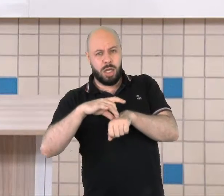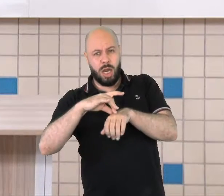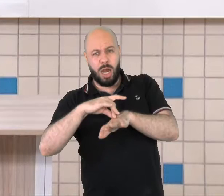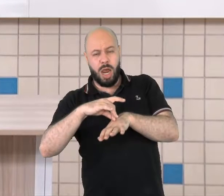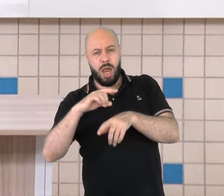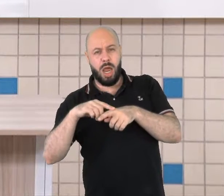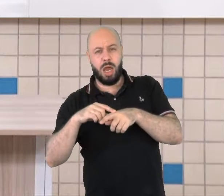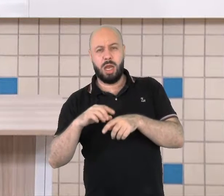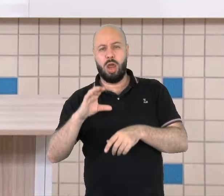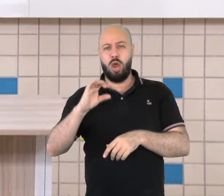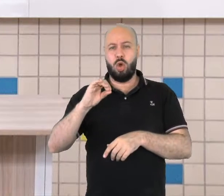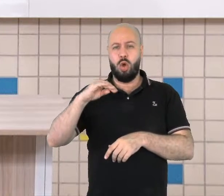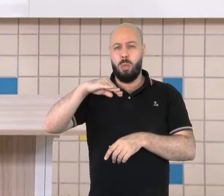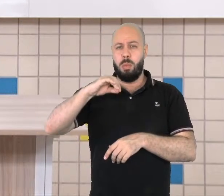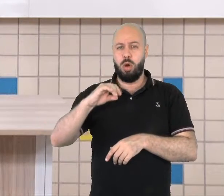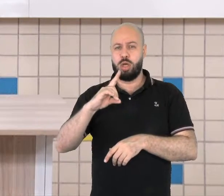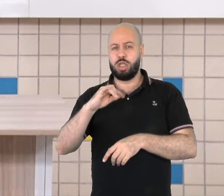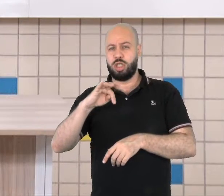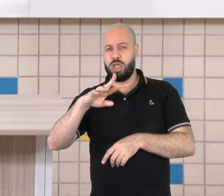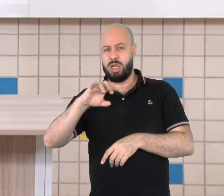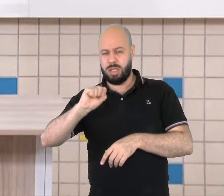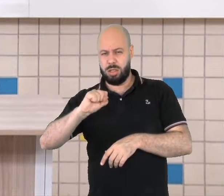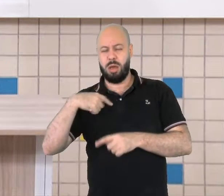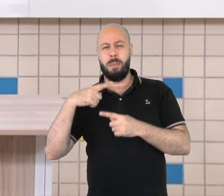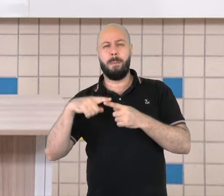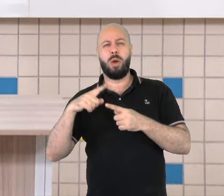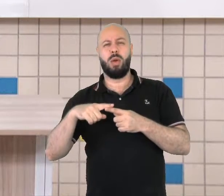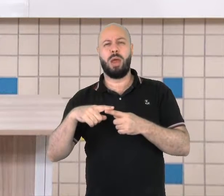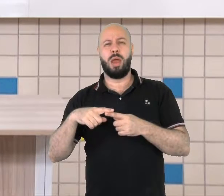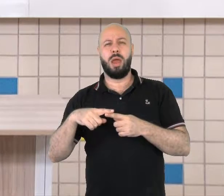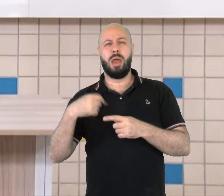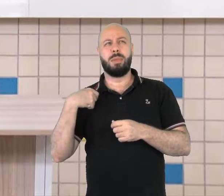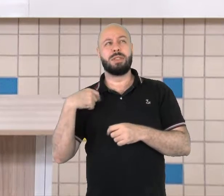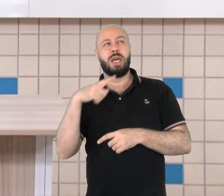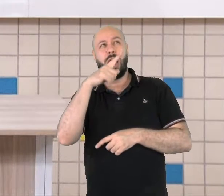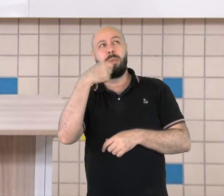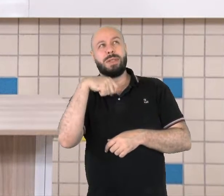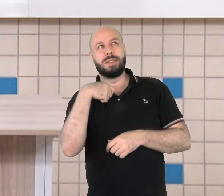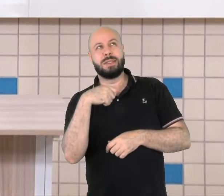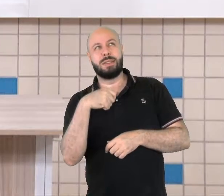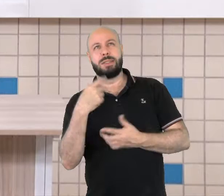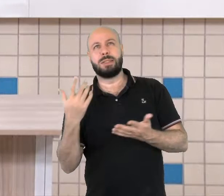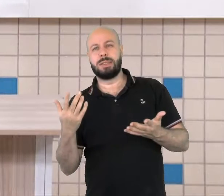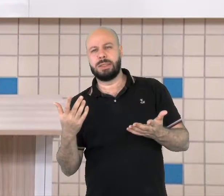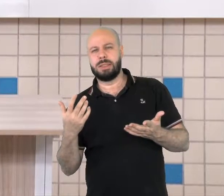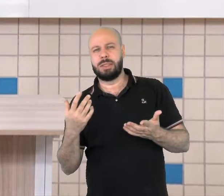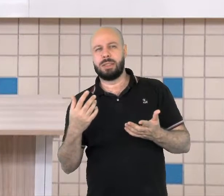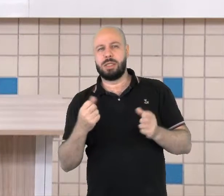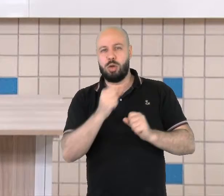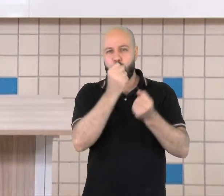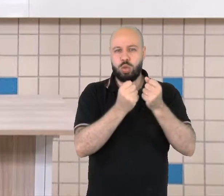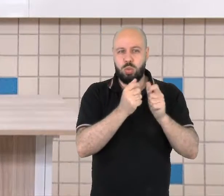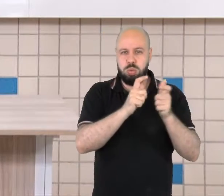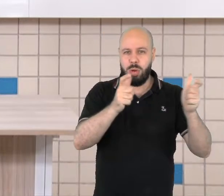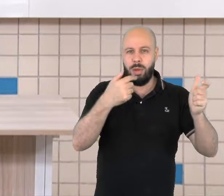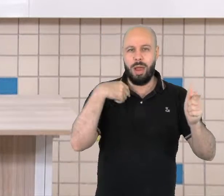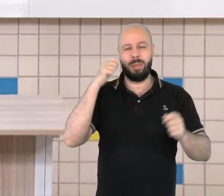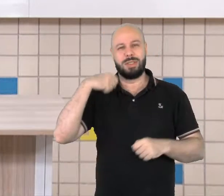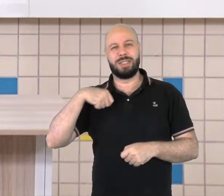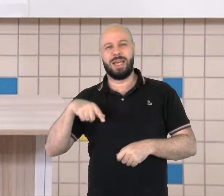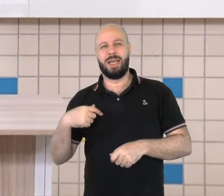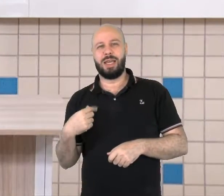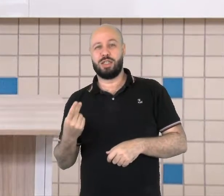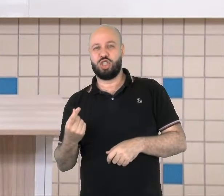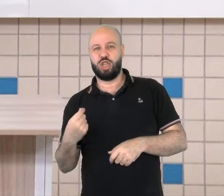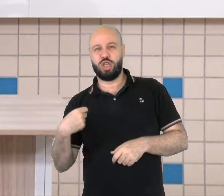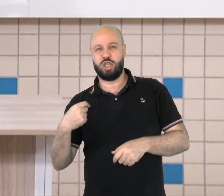muita matéria-prima para as indústrias e para a tecnologia deles desenvolverem e eles venderem essa indústria para cá, tá?